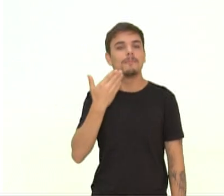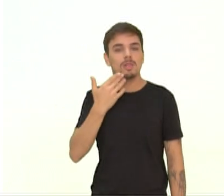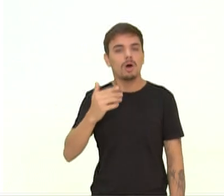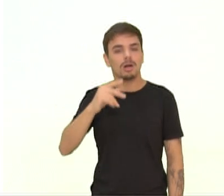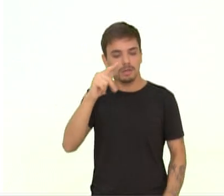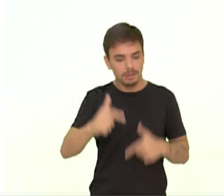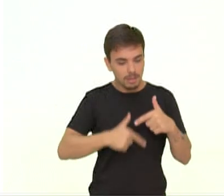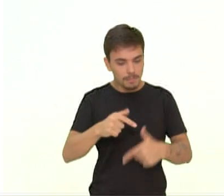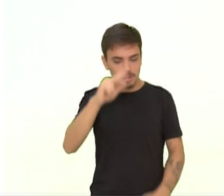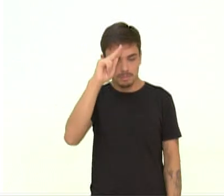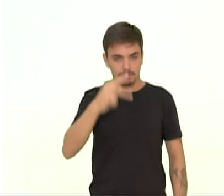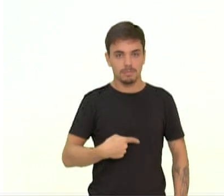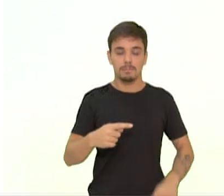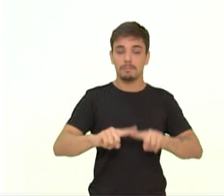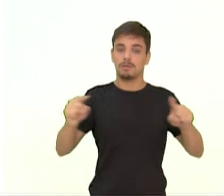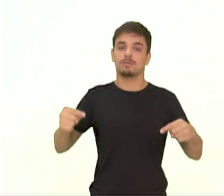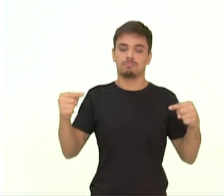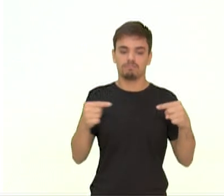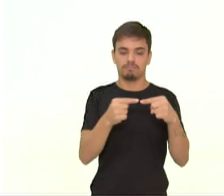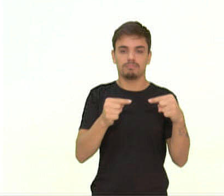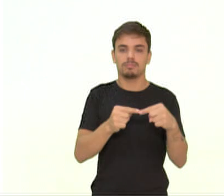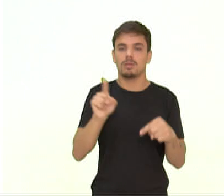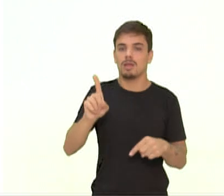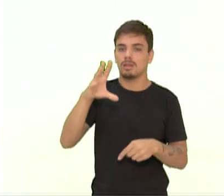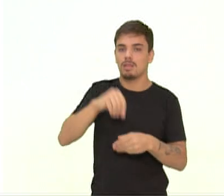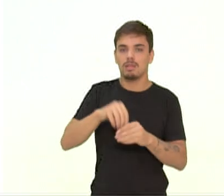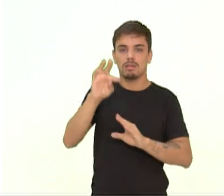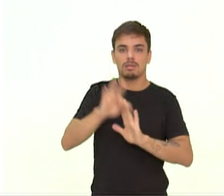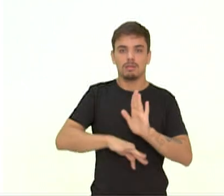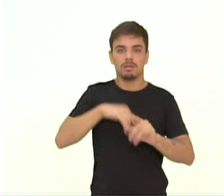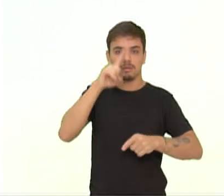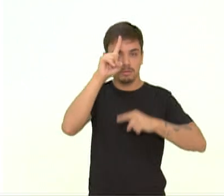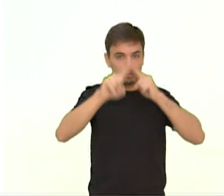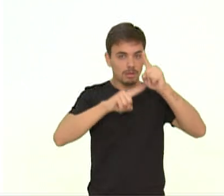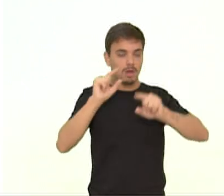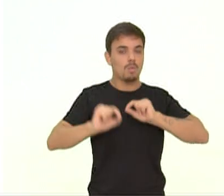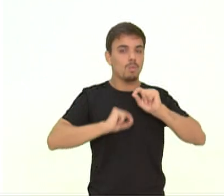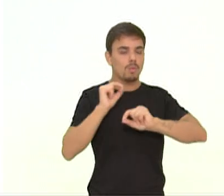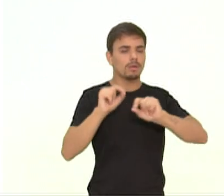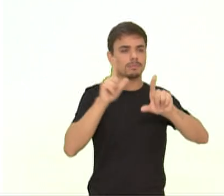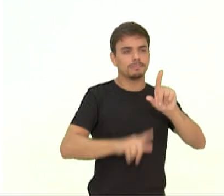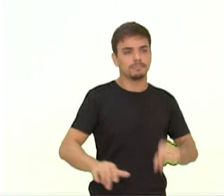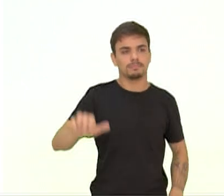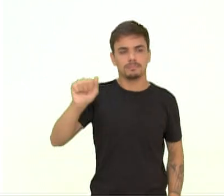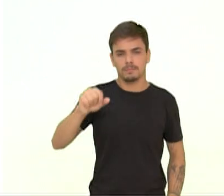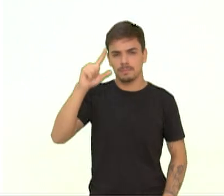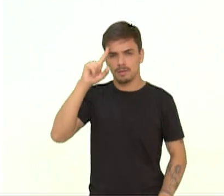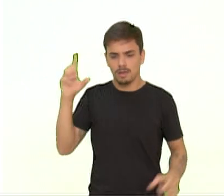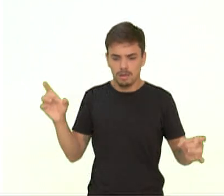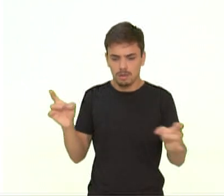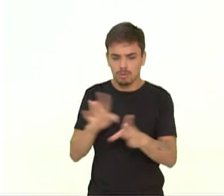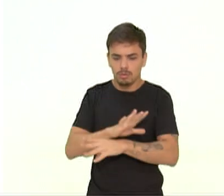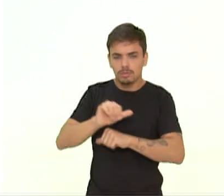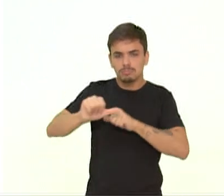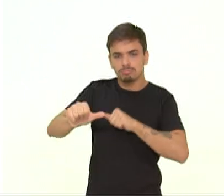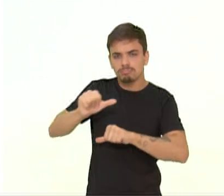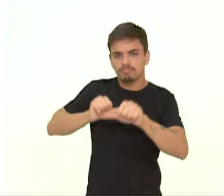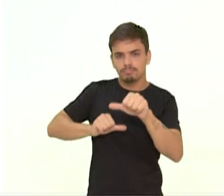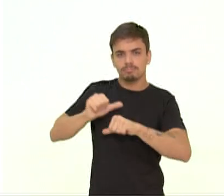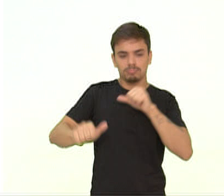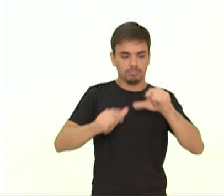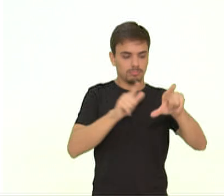mesmo. Os conectivos desse fragmento do texto dão a ideia do quê? A, conclusão e alternância.